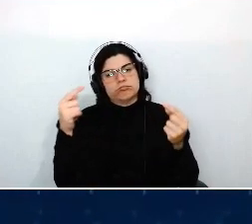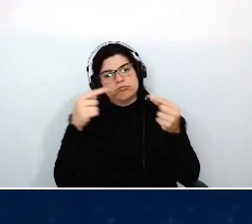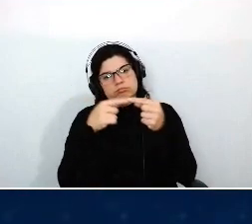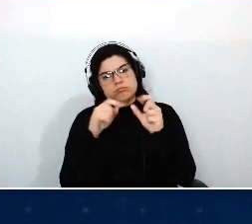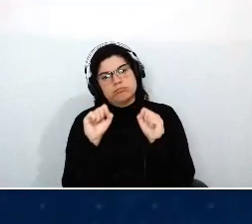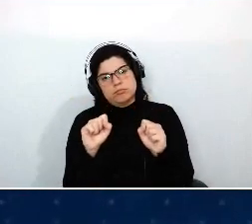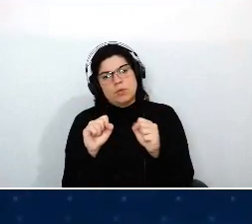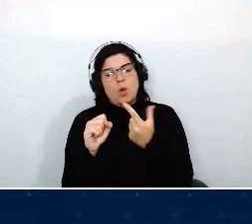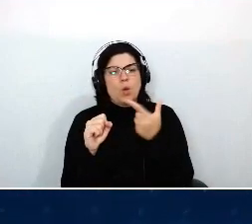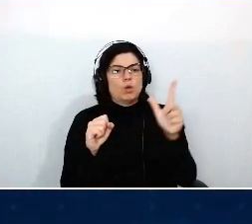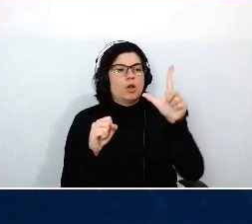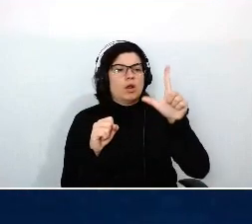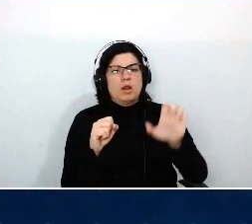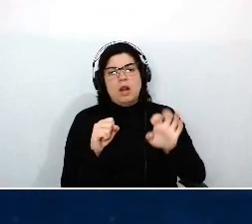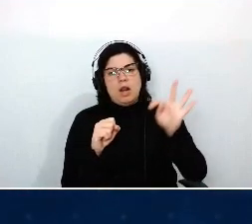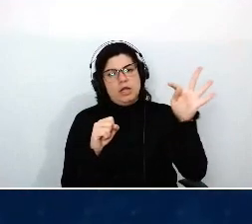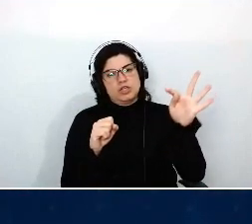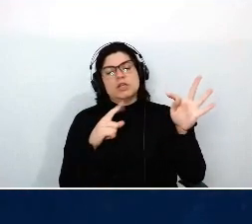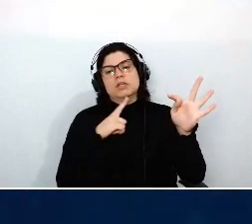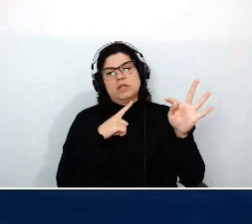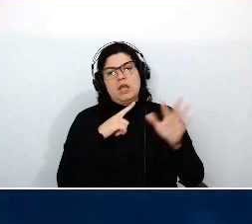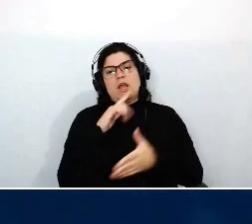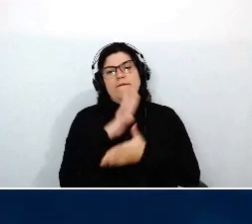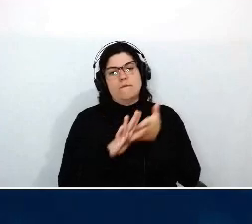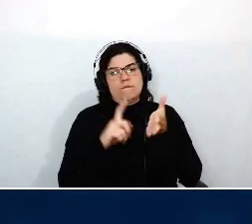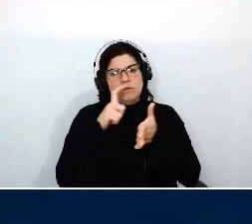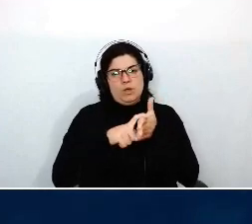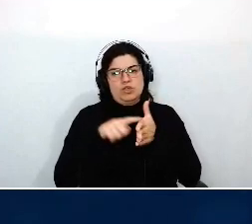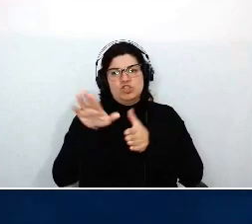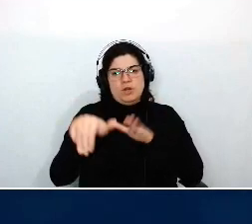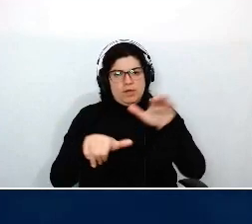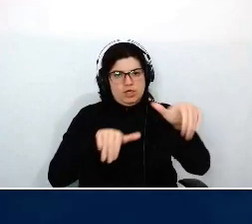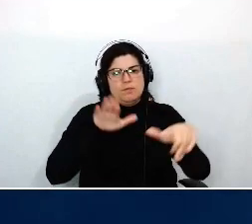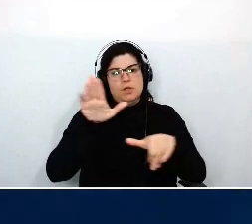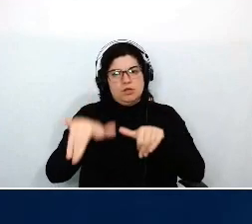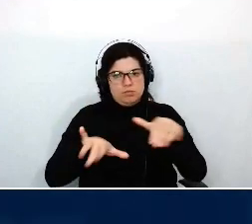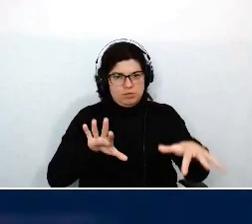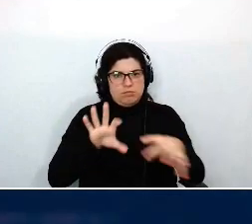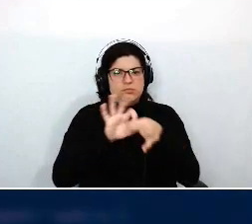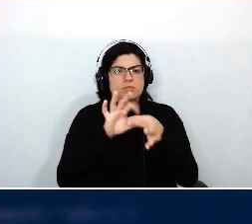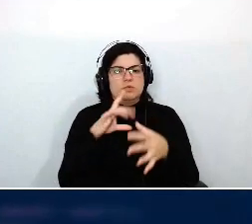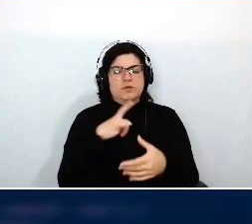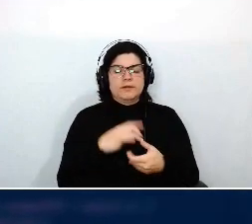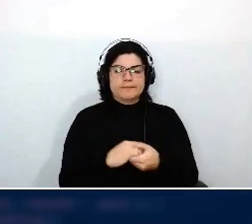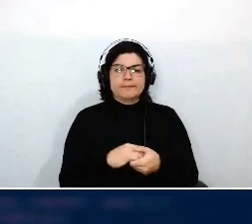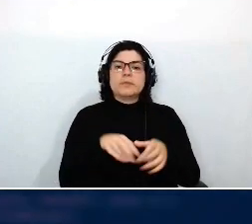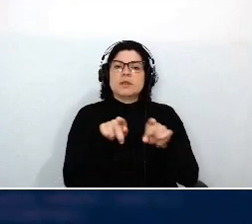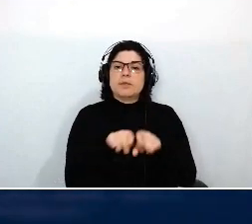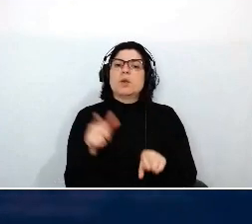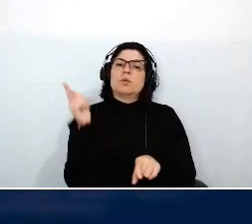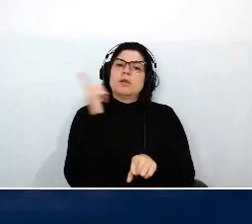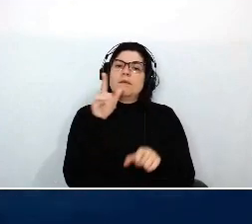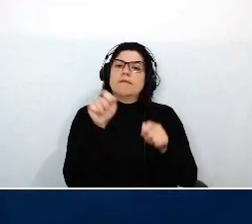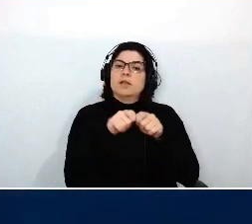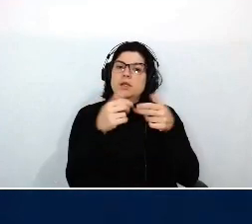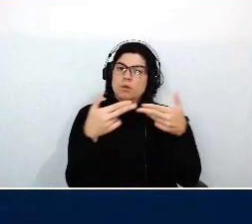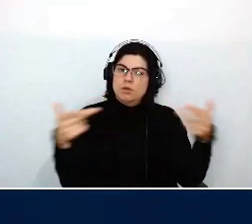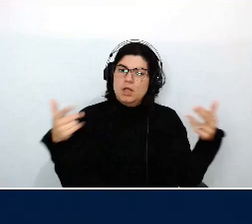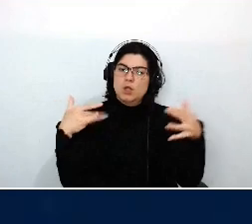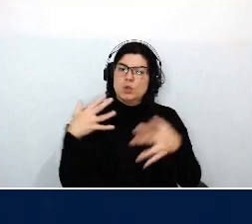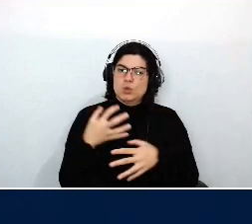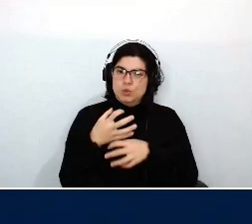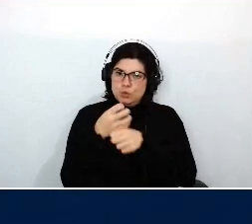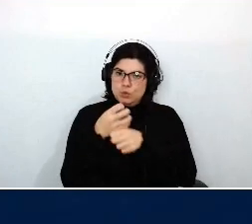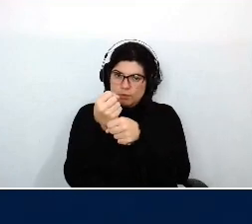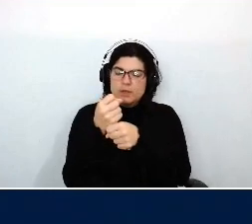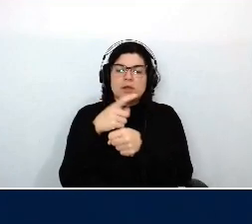enfim, funções chamando funções e retornando coisas. E aqui eu consigo também fazer coisas, né? Eu estou somando aqui na hora de dar um